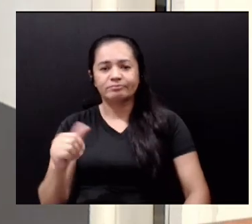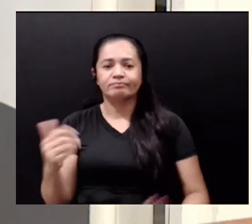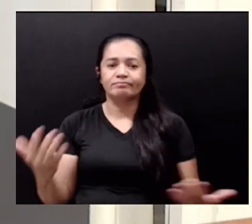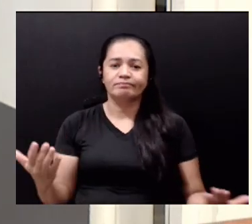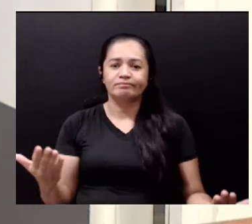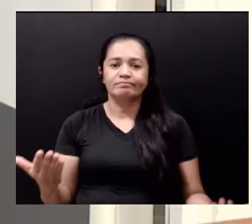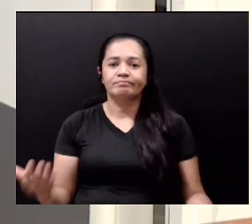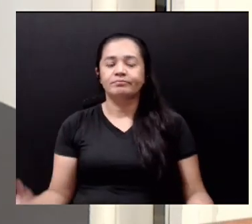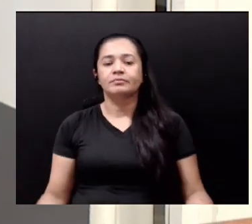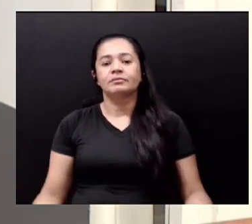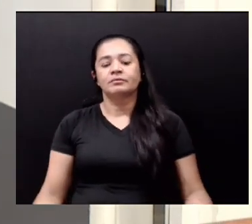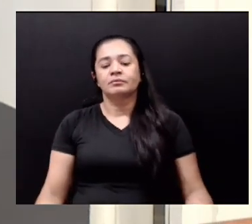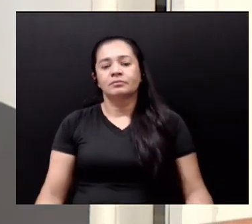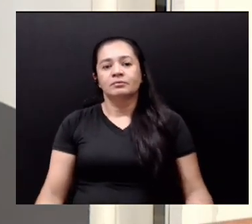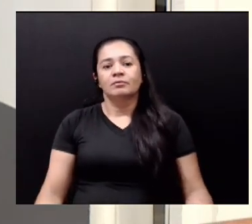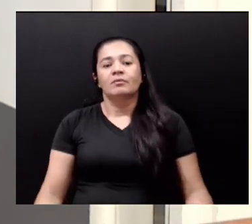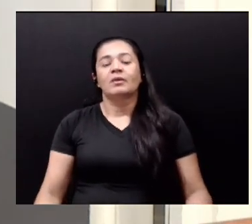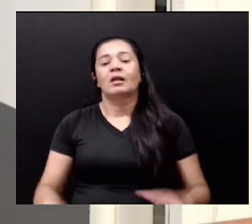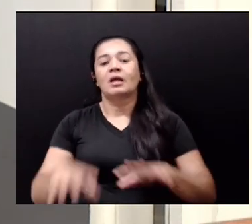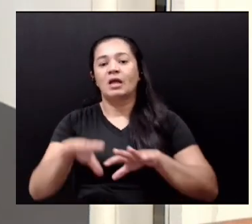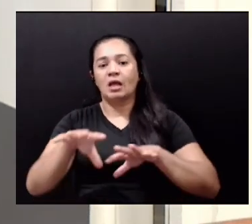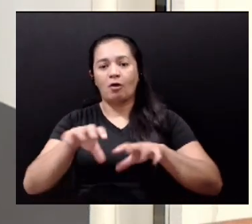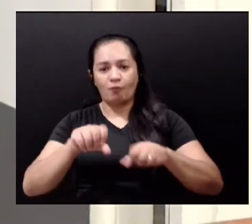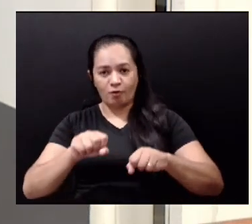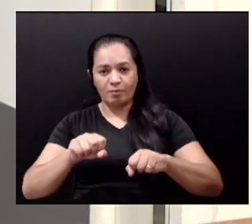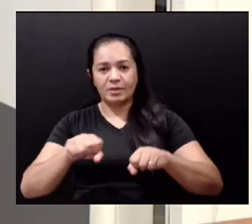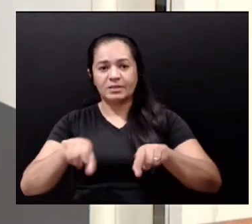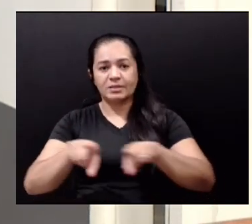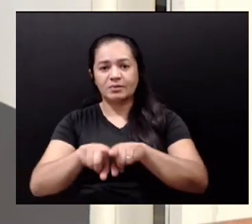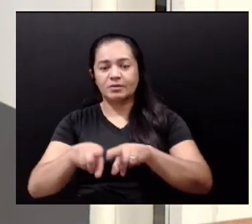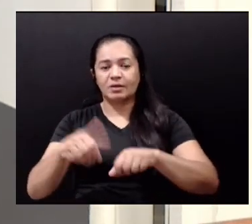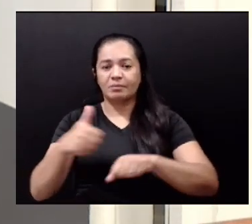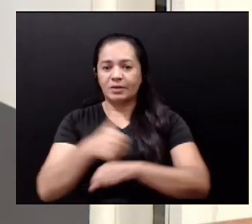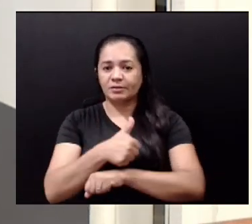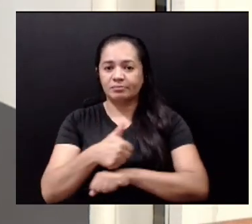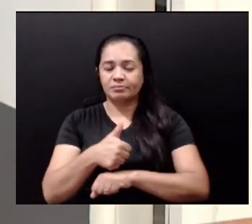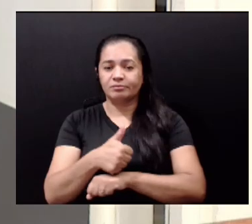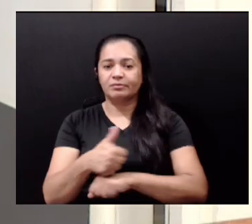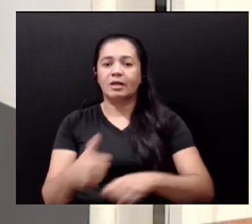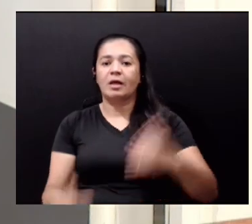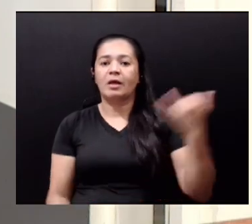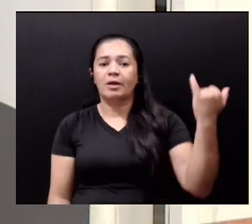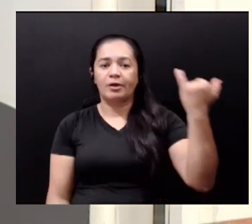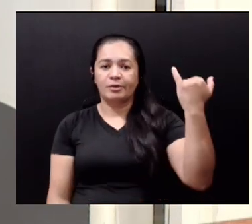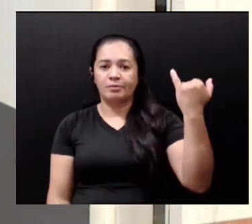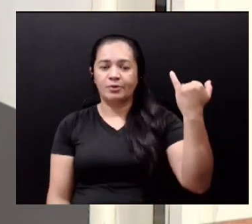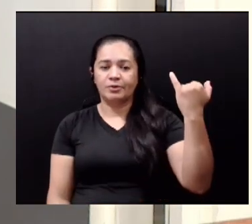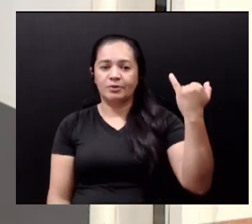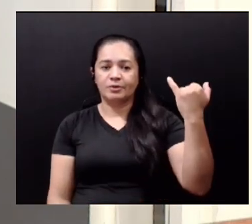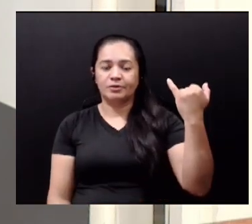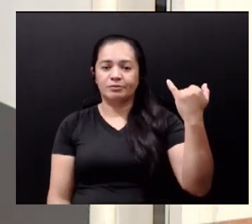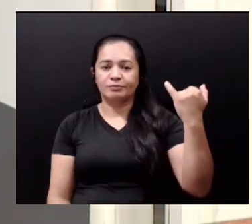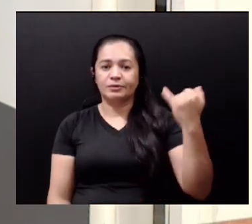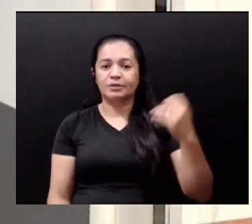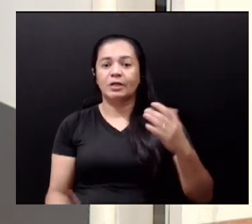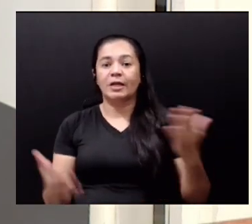A formação dos profissionais também é outro fator fundamental. Nesse CIS9 de 2024 é